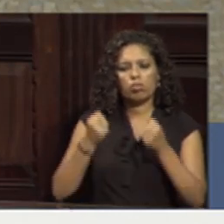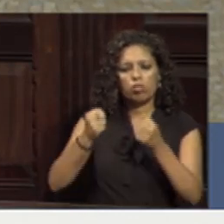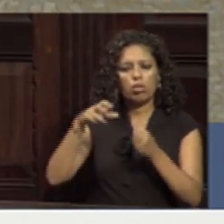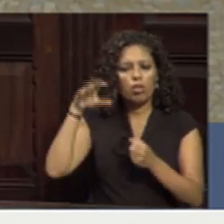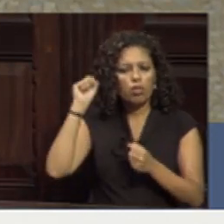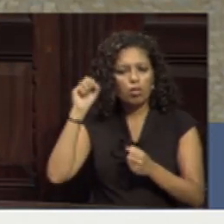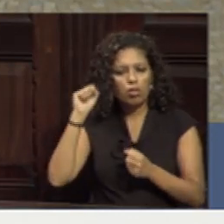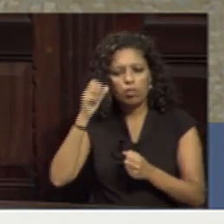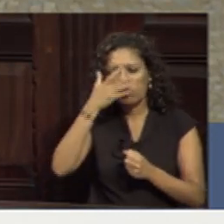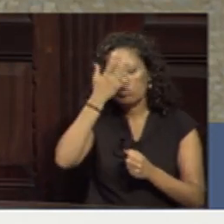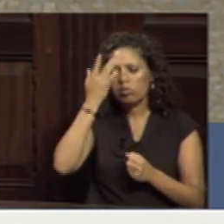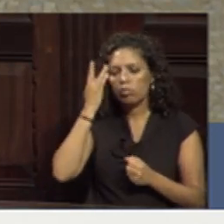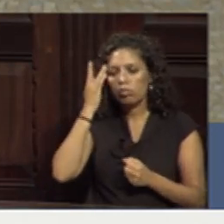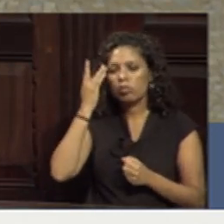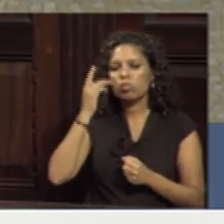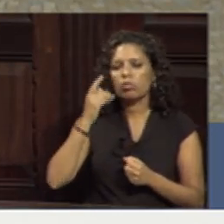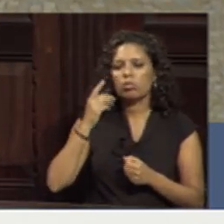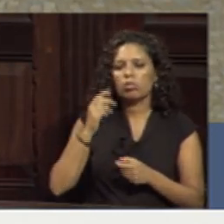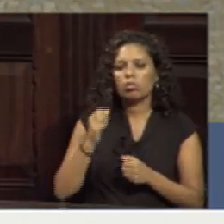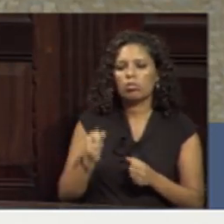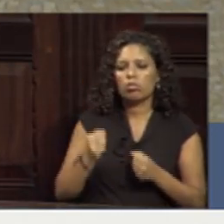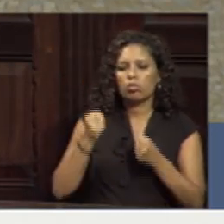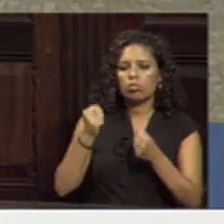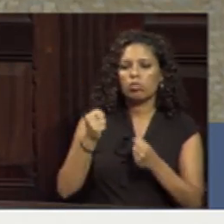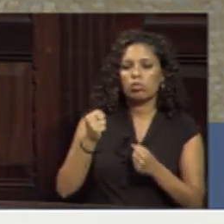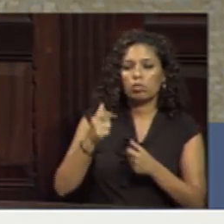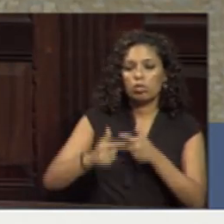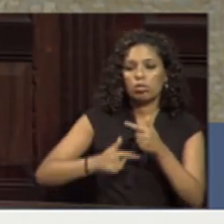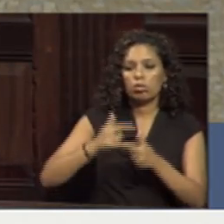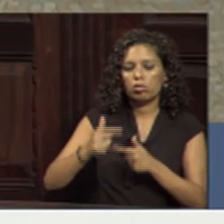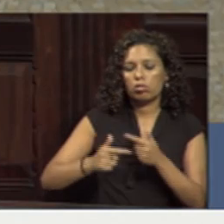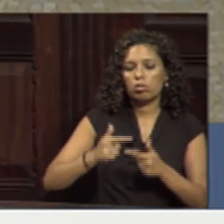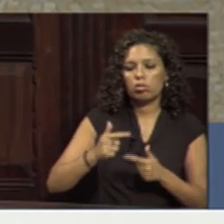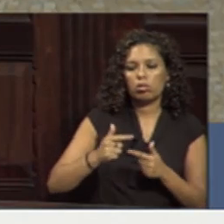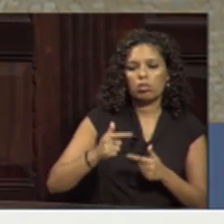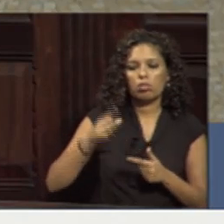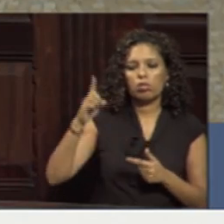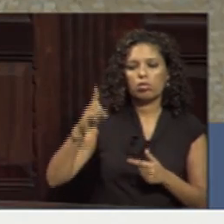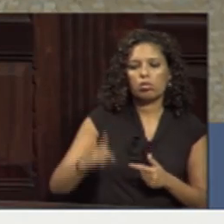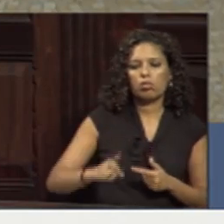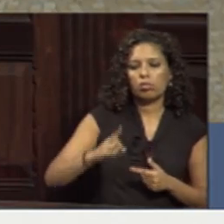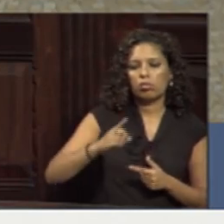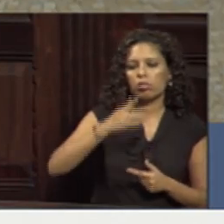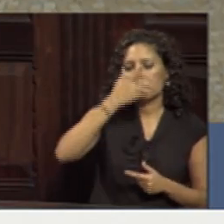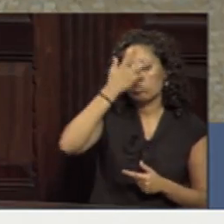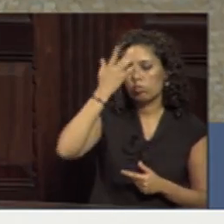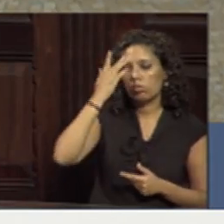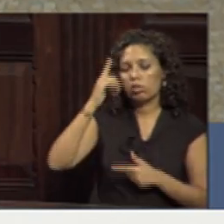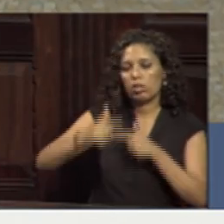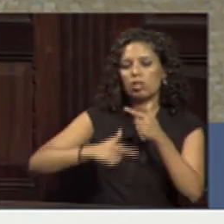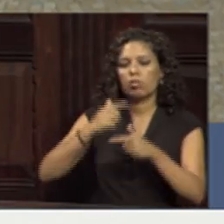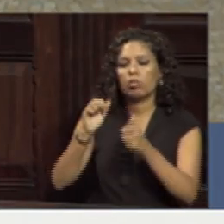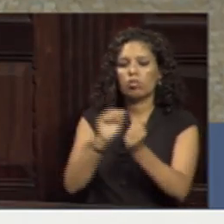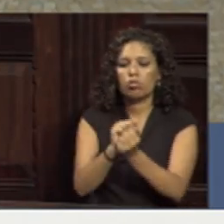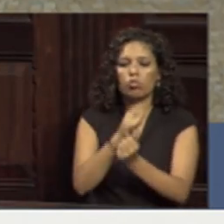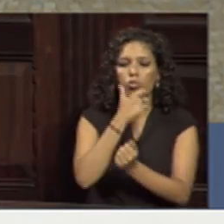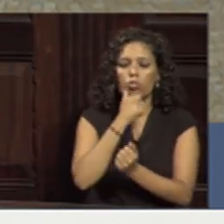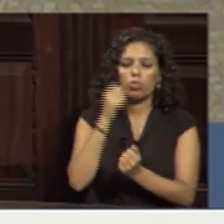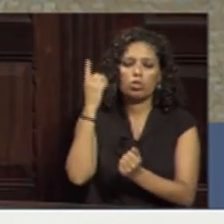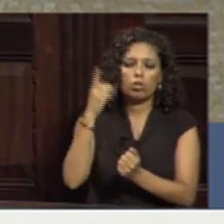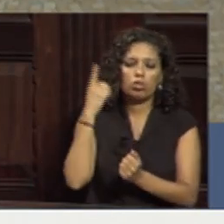procuravam a Comissão de Defesa dos Direitos Humanos. Ela trabalhou na equipe do Marcelo Freixo durante 10 anos e ela trabalhou nessa casa, eu